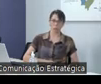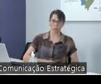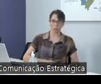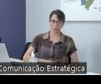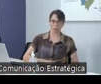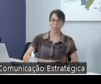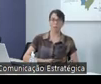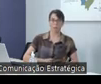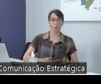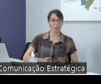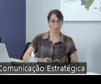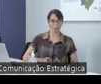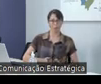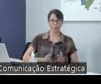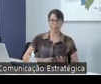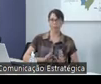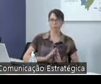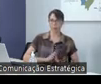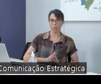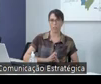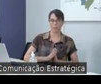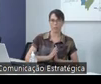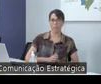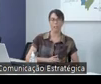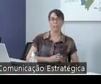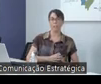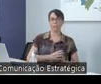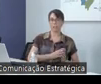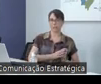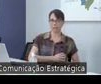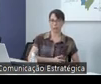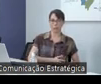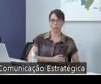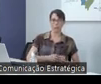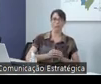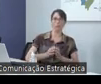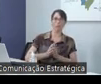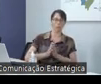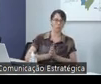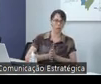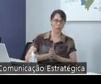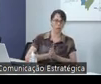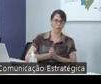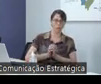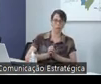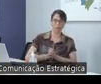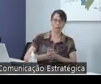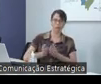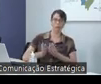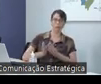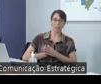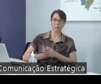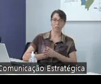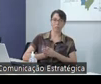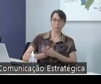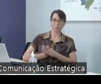menos de 12 anos de tarde e agora já entra Então a gente vai poder identificar crianças em GAP de tratamento criança com carga viral detectável